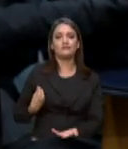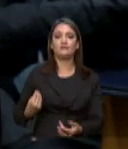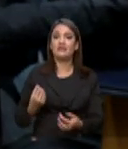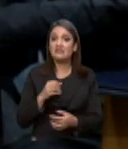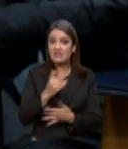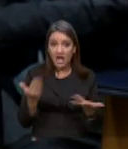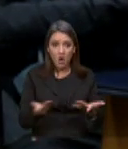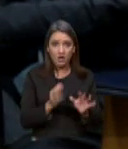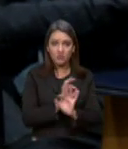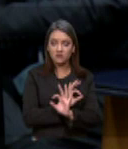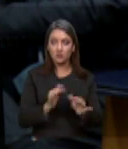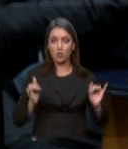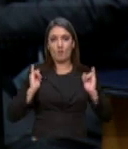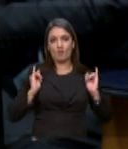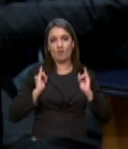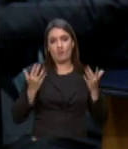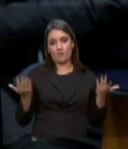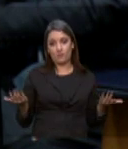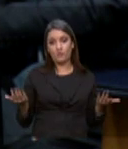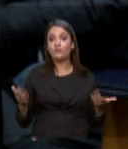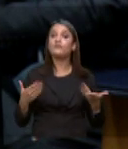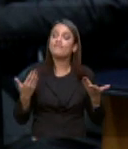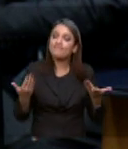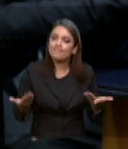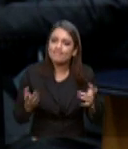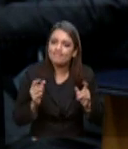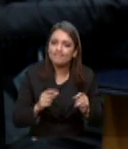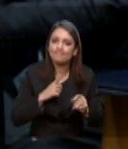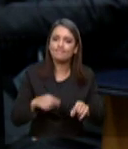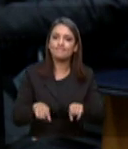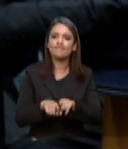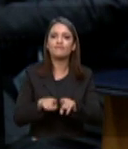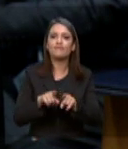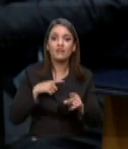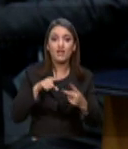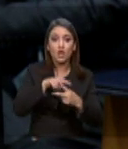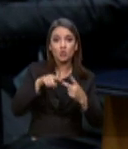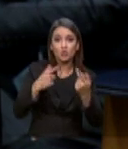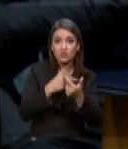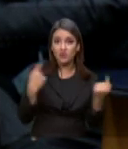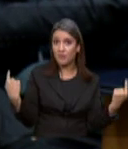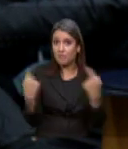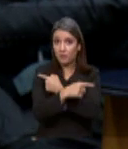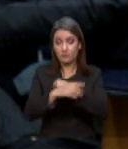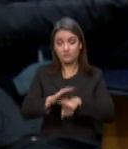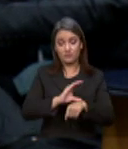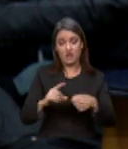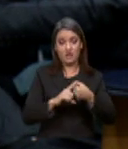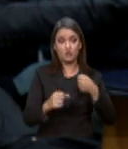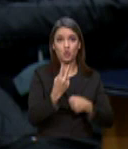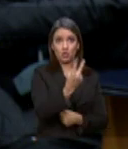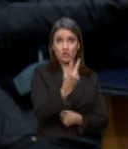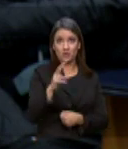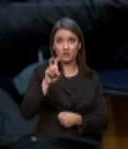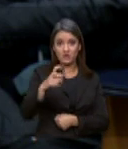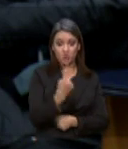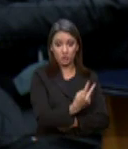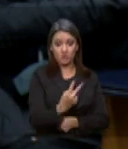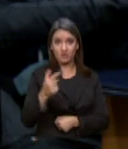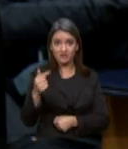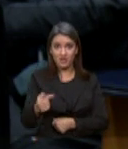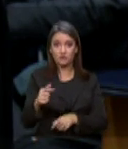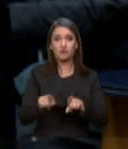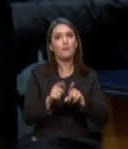ação imediata for tomada. Excelências, temos aqui também uma dupla violação constitucional dos artigos 225 e 227, entre os